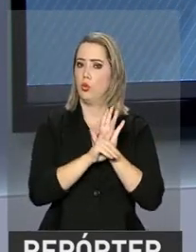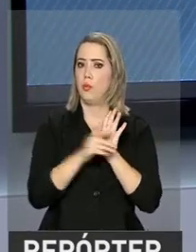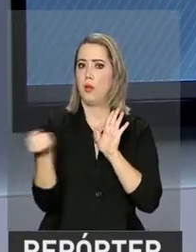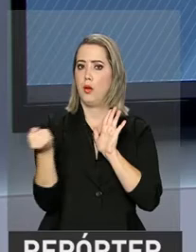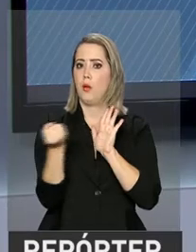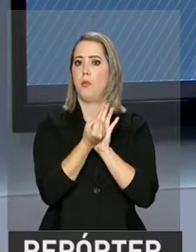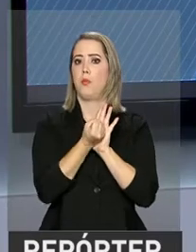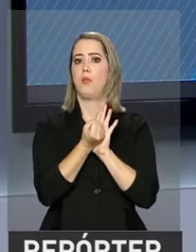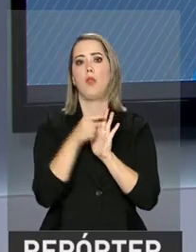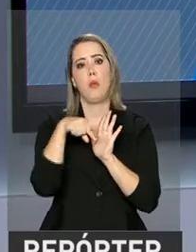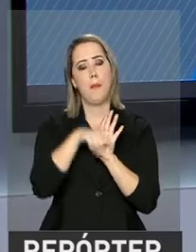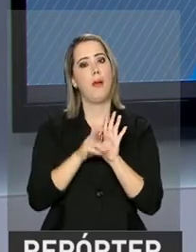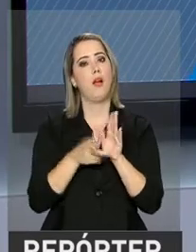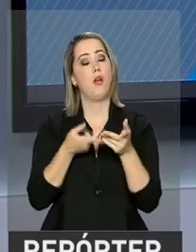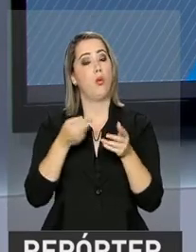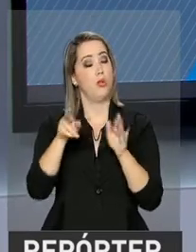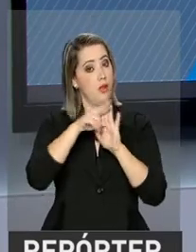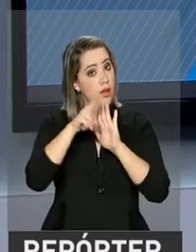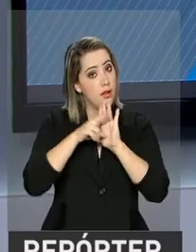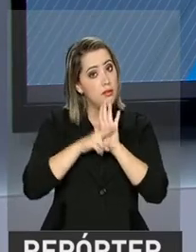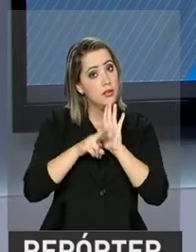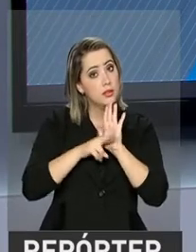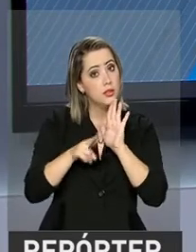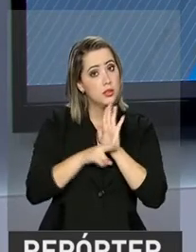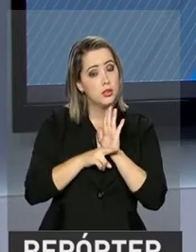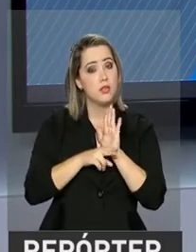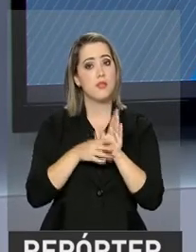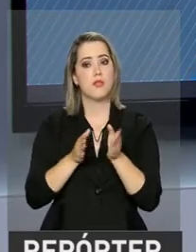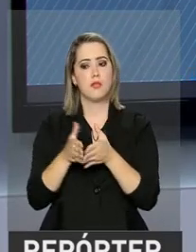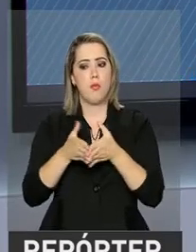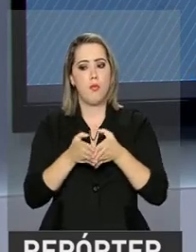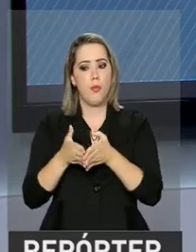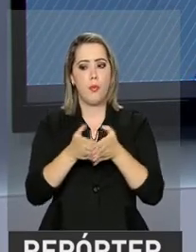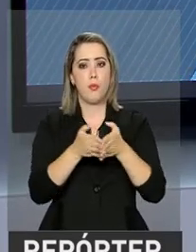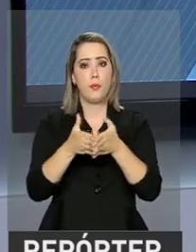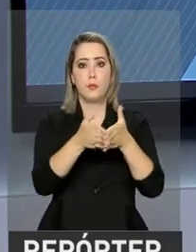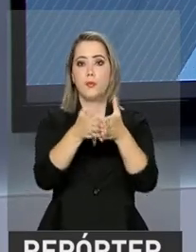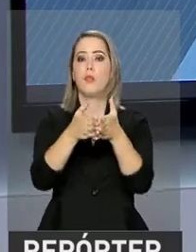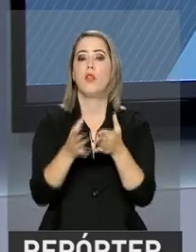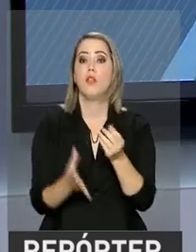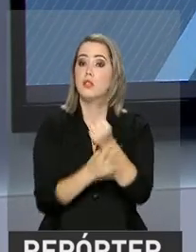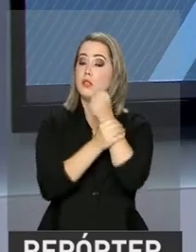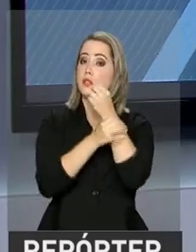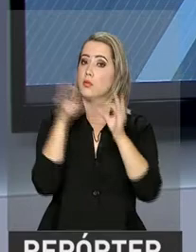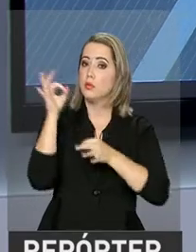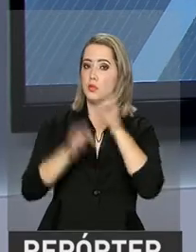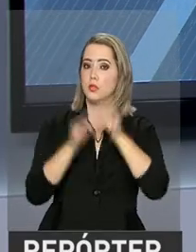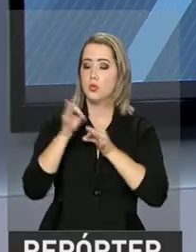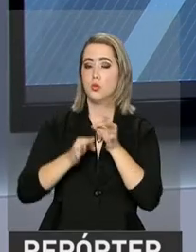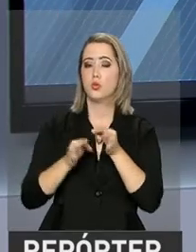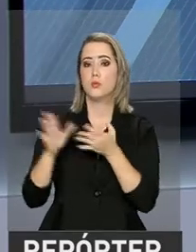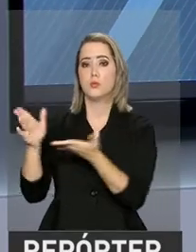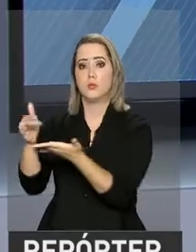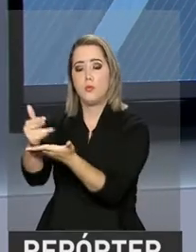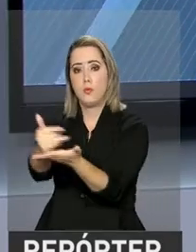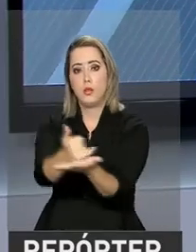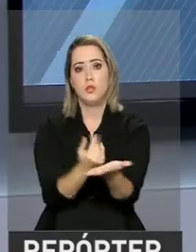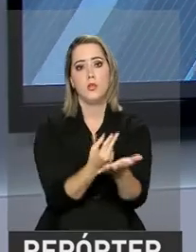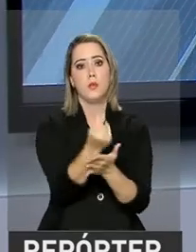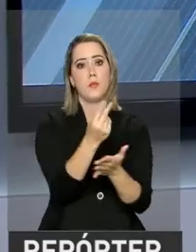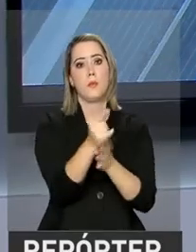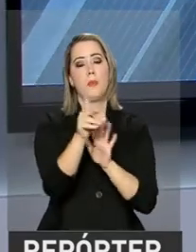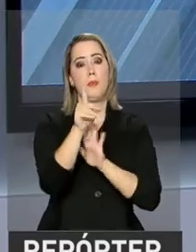dos portos para temer além da segurança jurídica para atrair investimentos o decreto vai